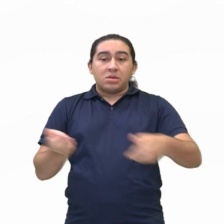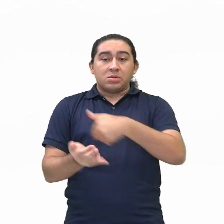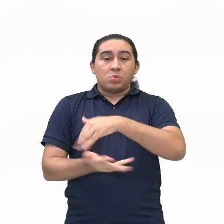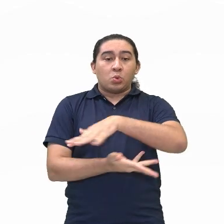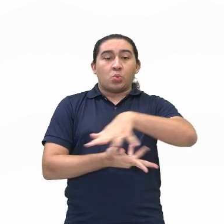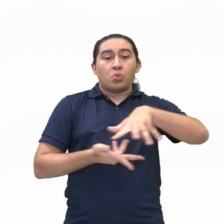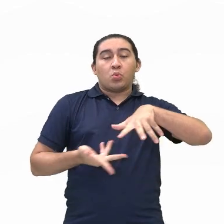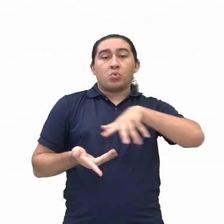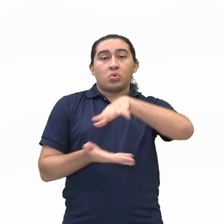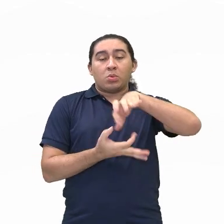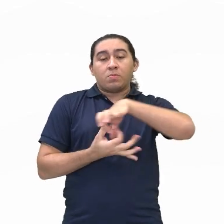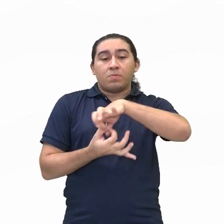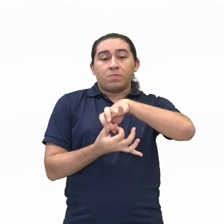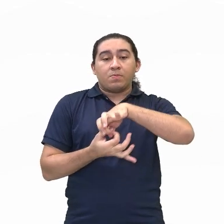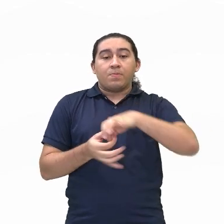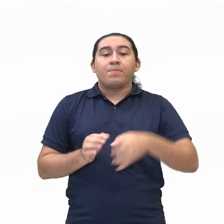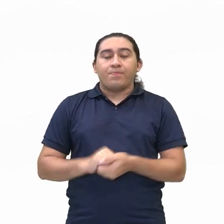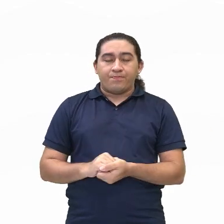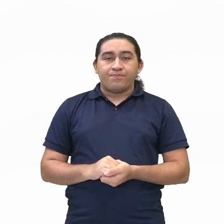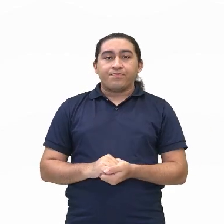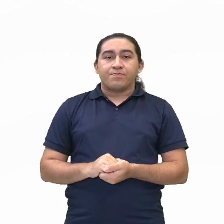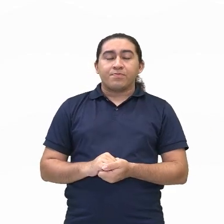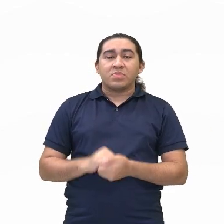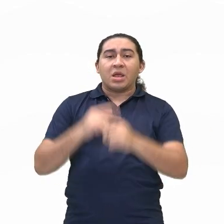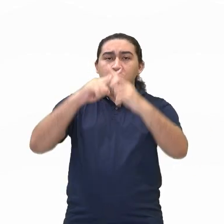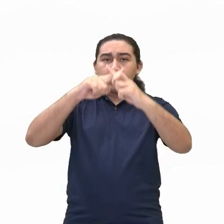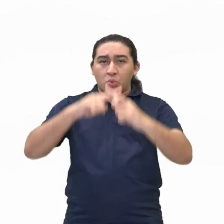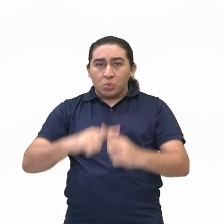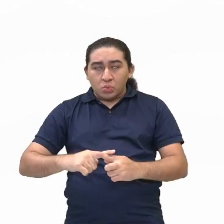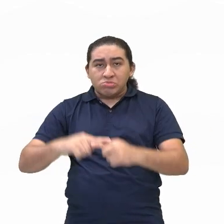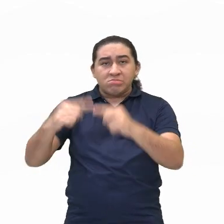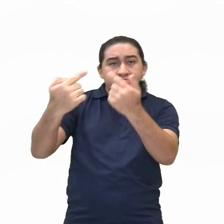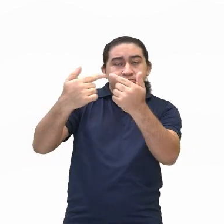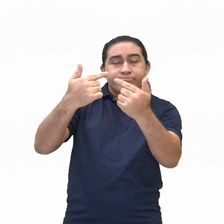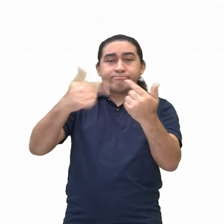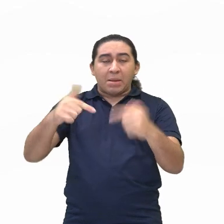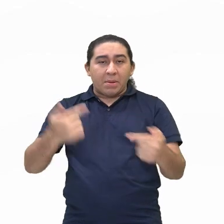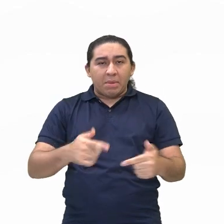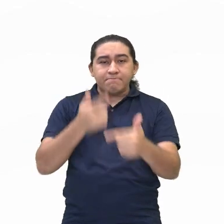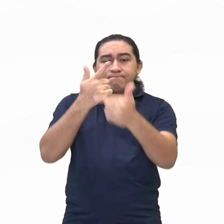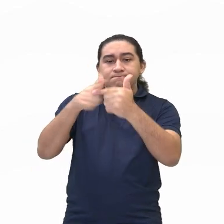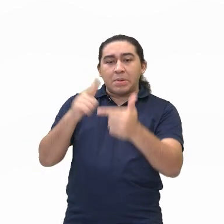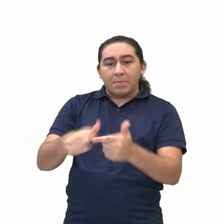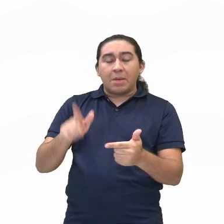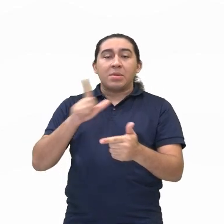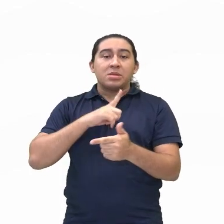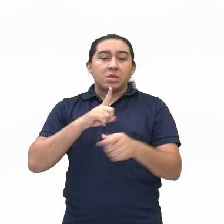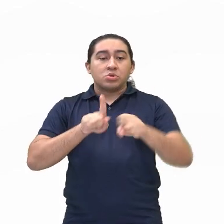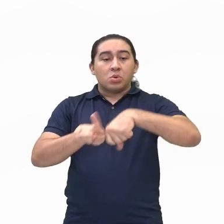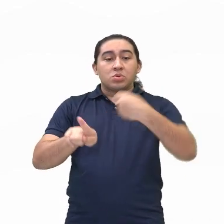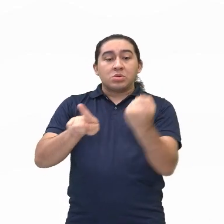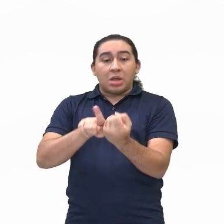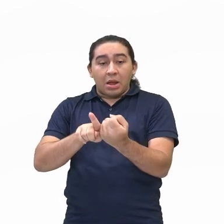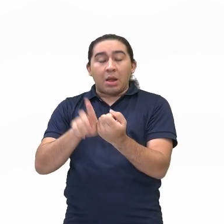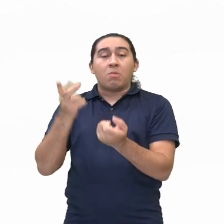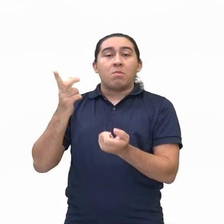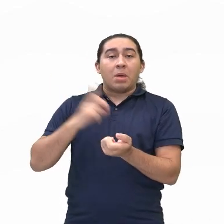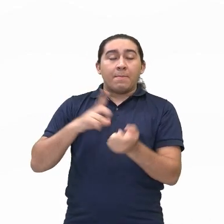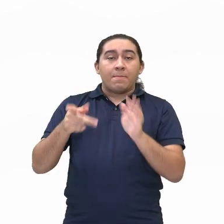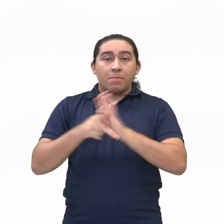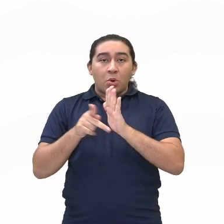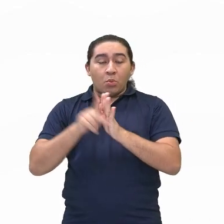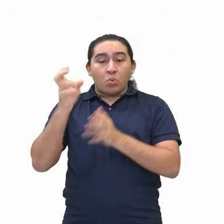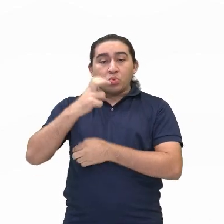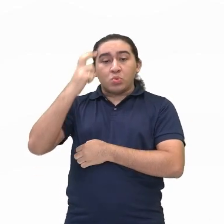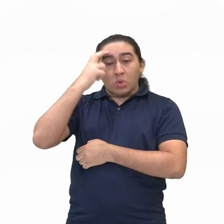mundo globalizado. Conflitos e disputas sociais, étnicas, culturais,